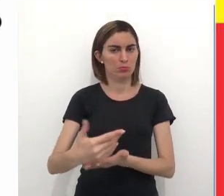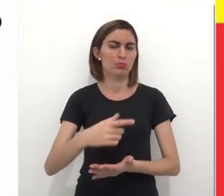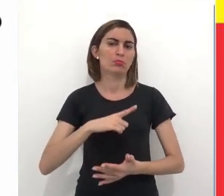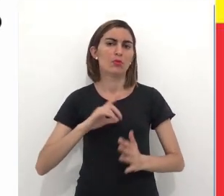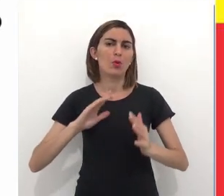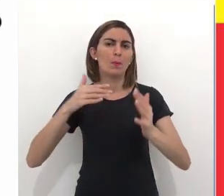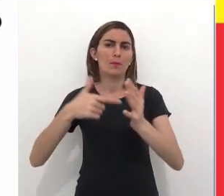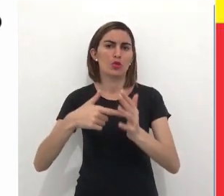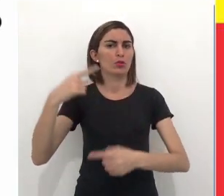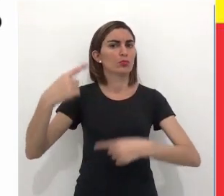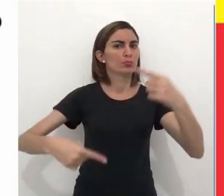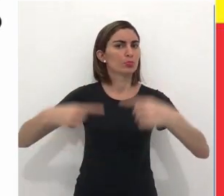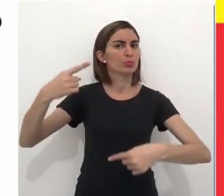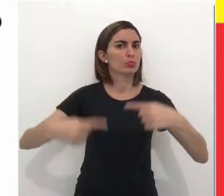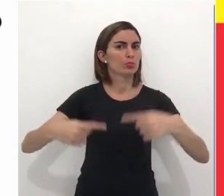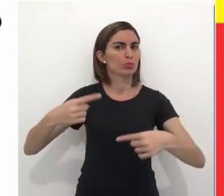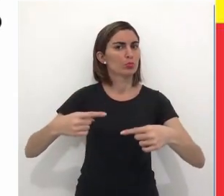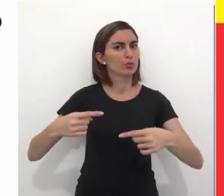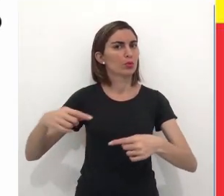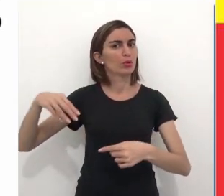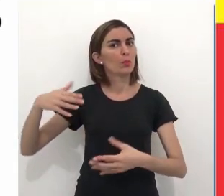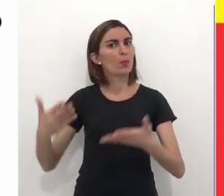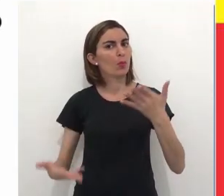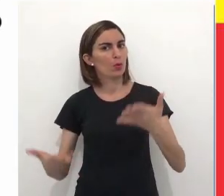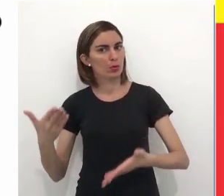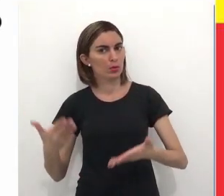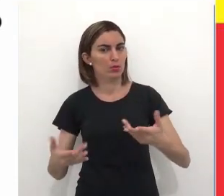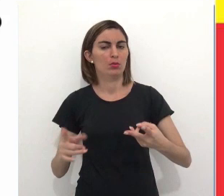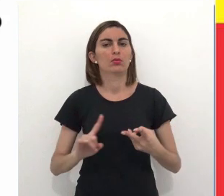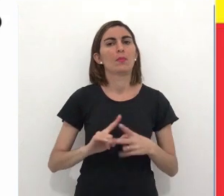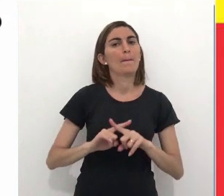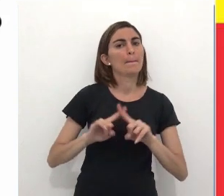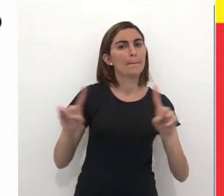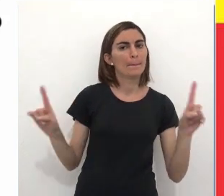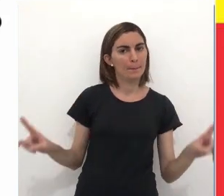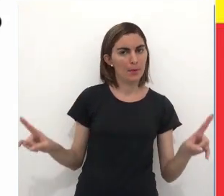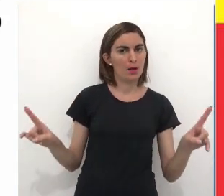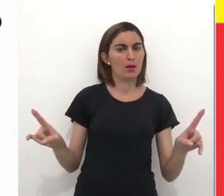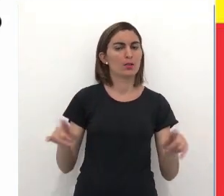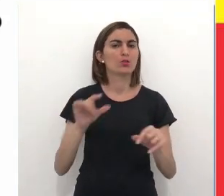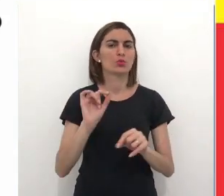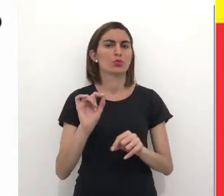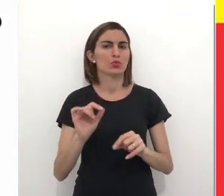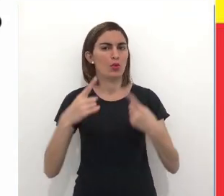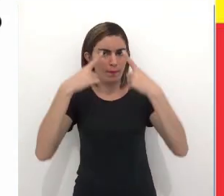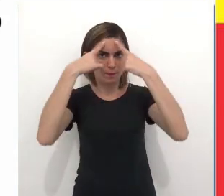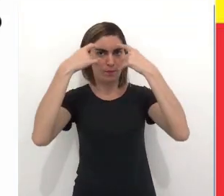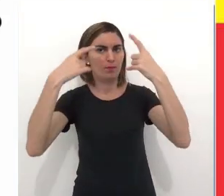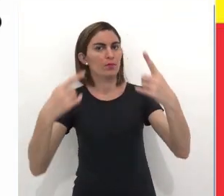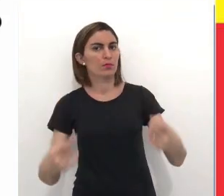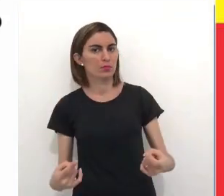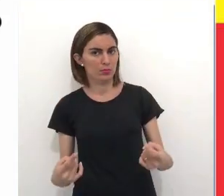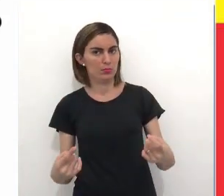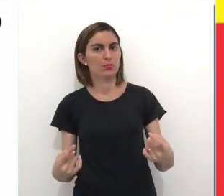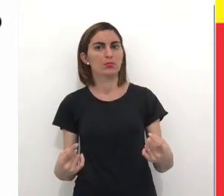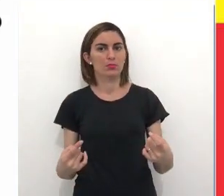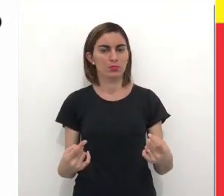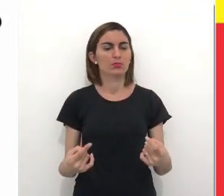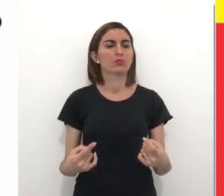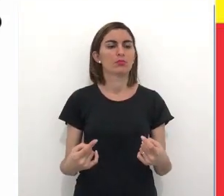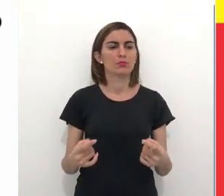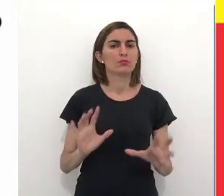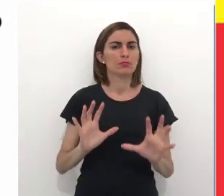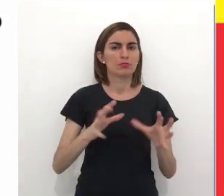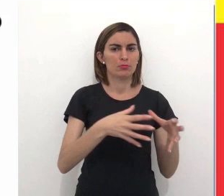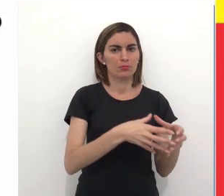Inicialmente, possuía objetivos políticos moderados, mas assumiu caráter violento,